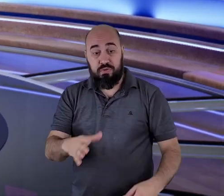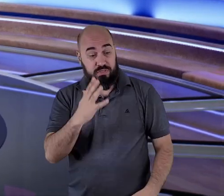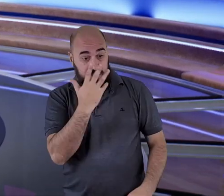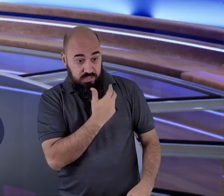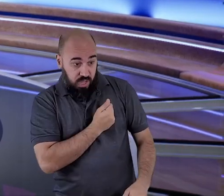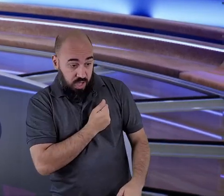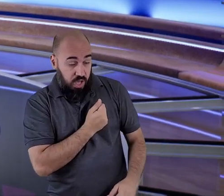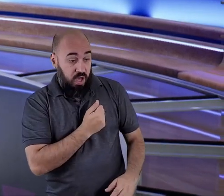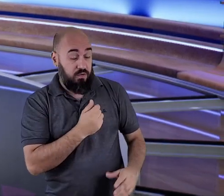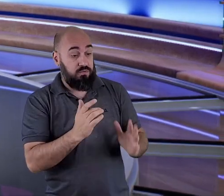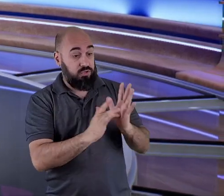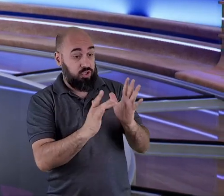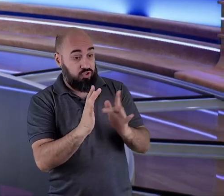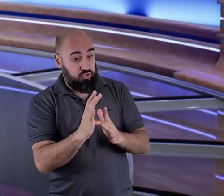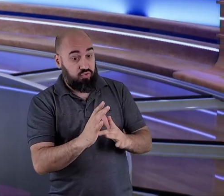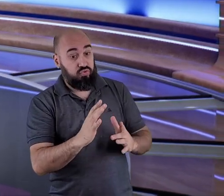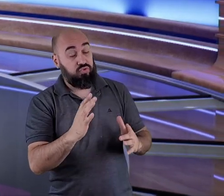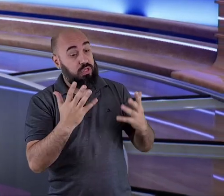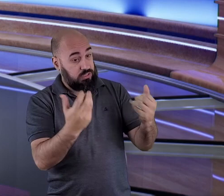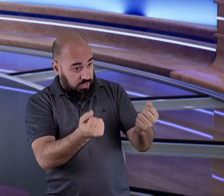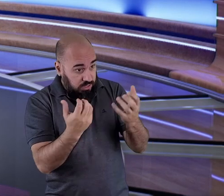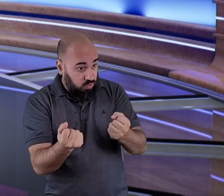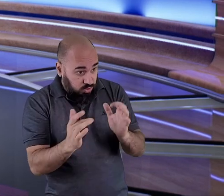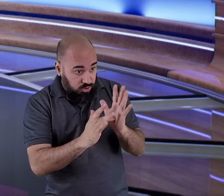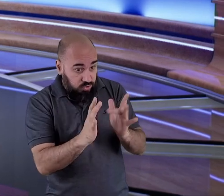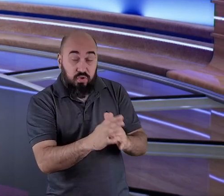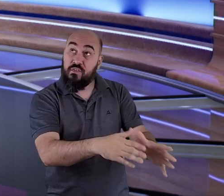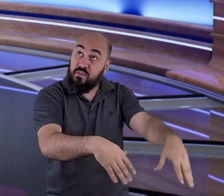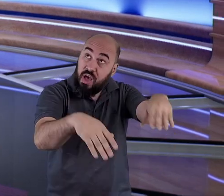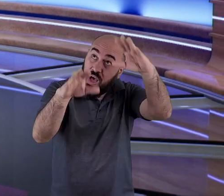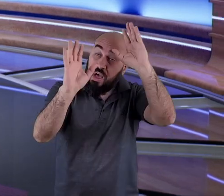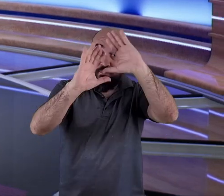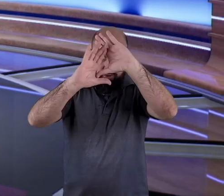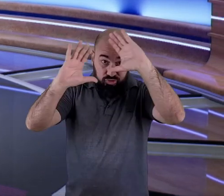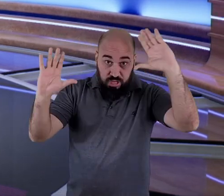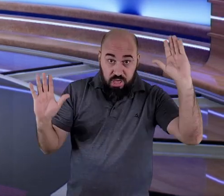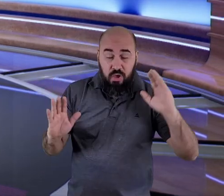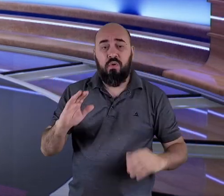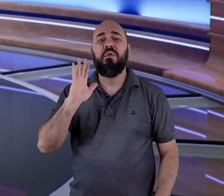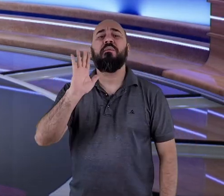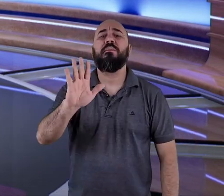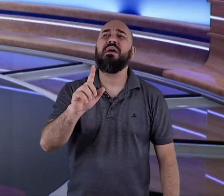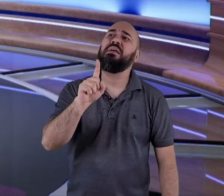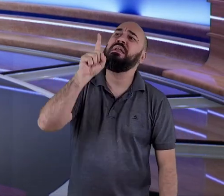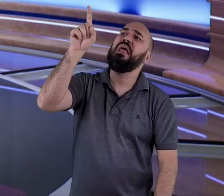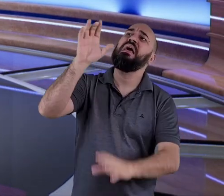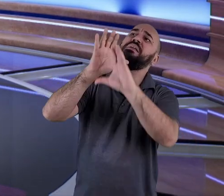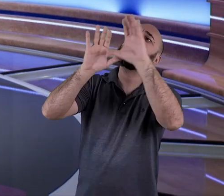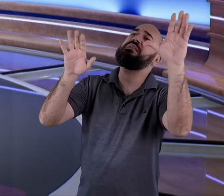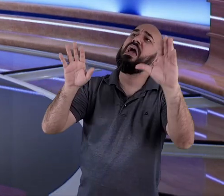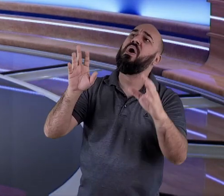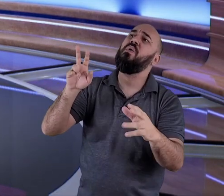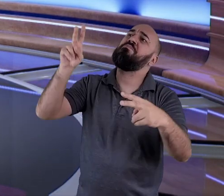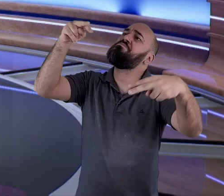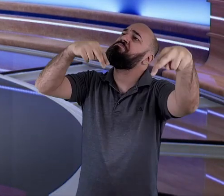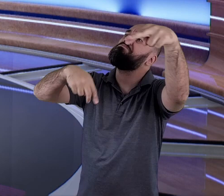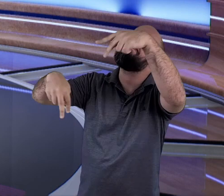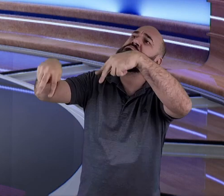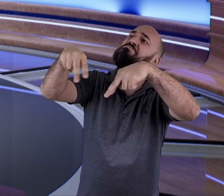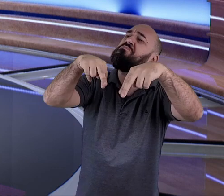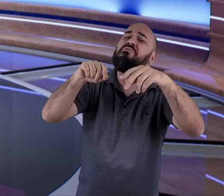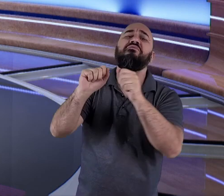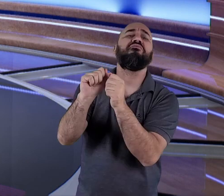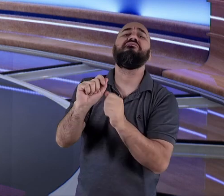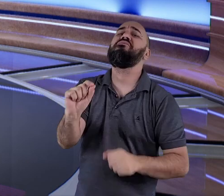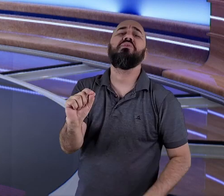salvos que estão vivos são transformados, sobem para o céu. E a pergunta é: e o que faremos lá durante esses